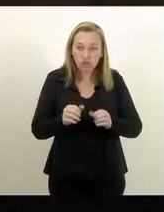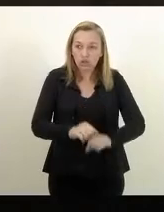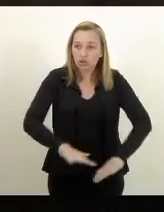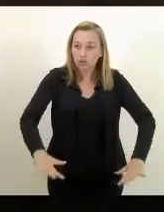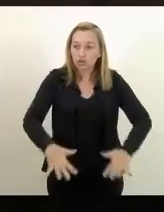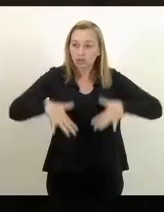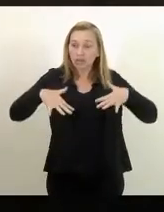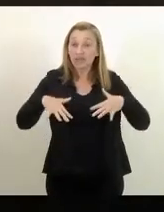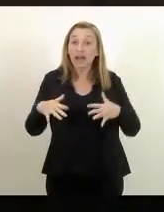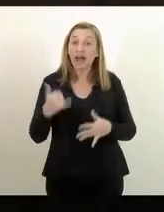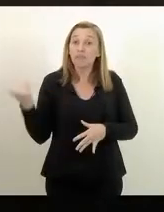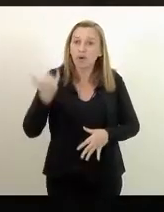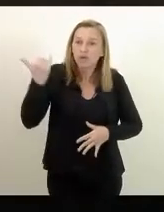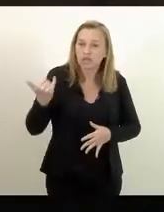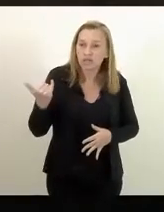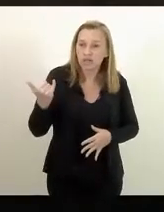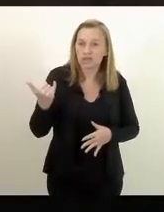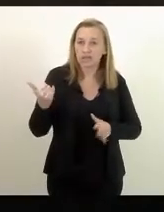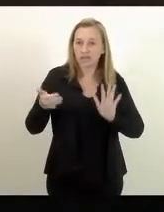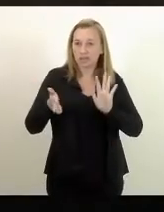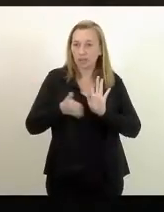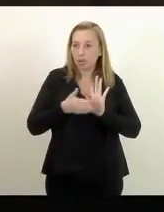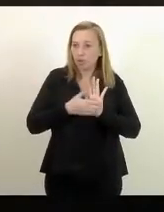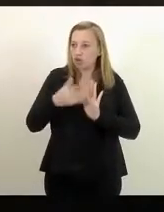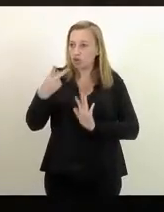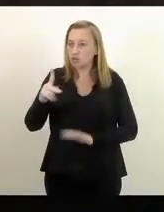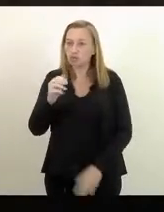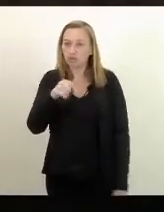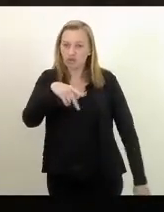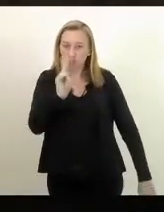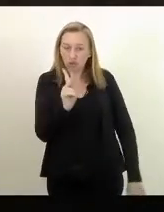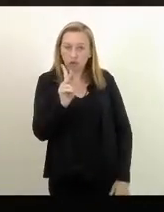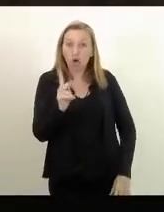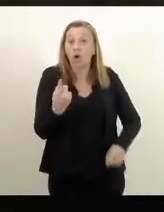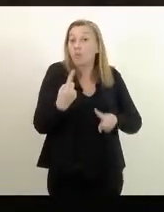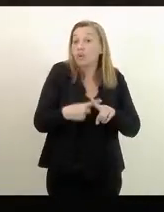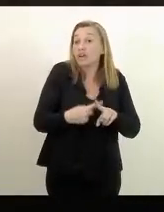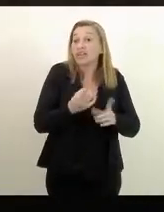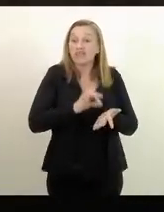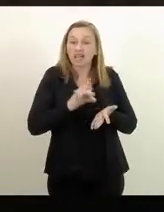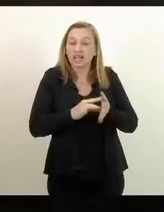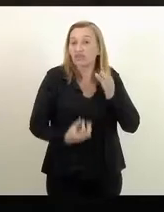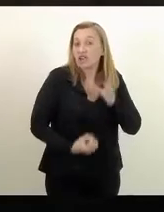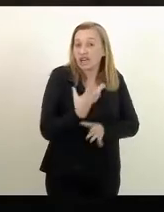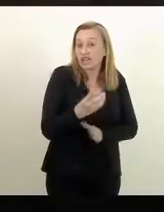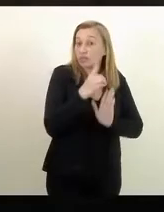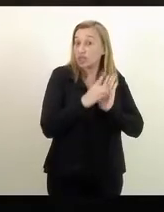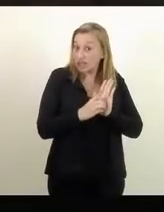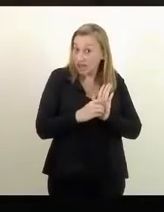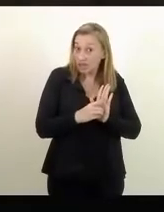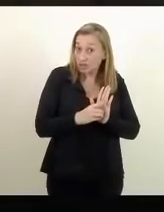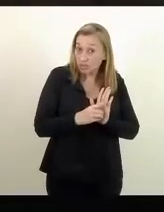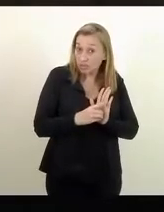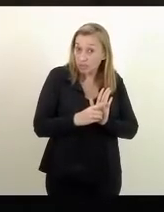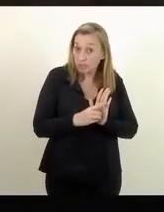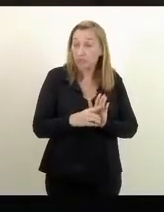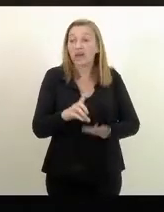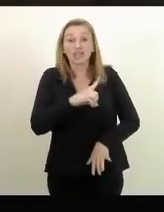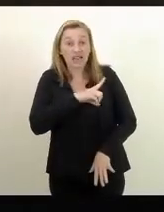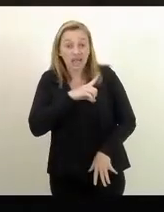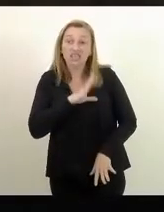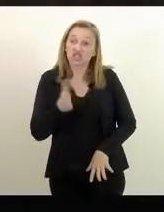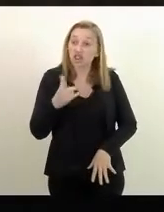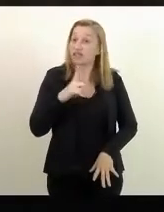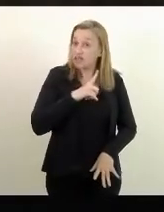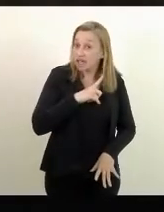e o mérito da sua proposta, deputado Alexandre Quinoploch. Porque, na verdade, ela foi criada por decreto, portanto, a delegacia já existe,